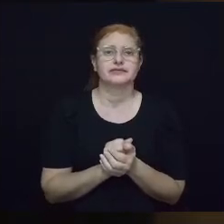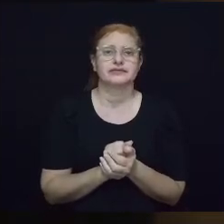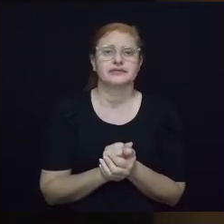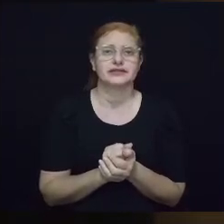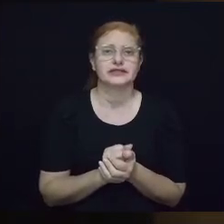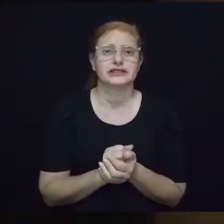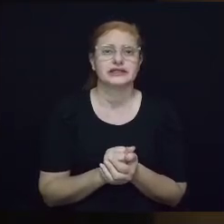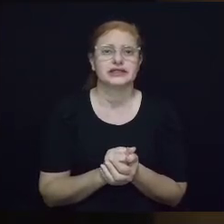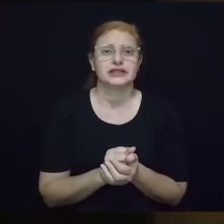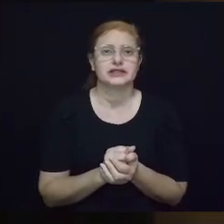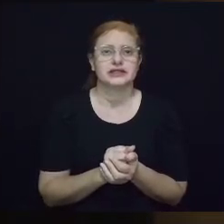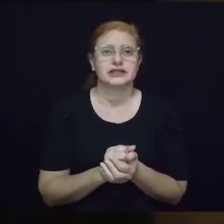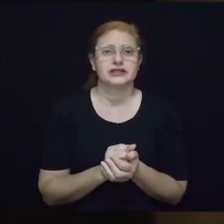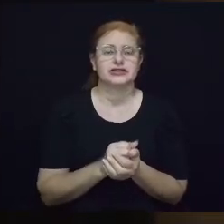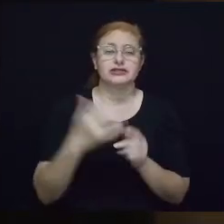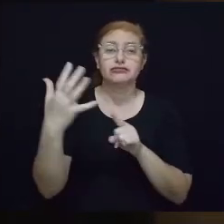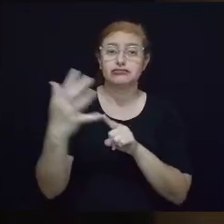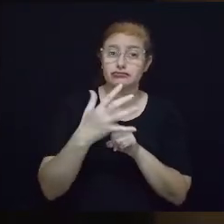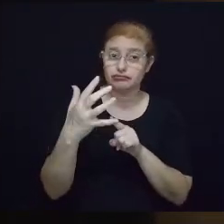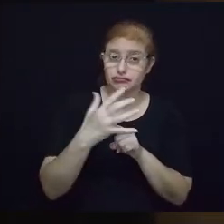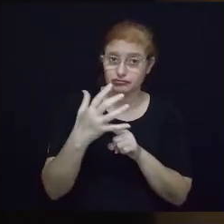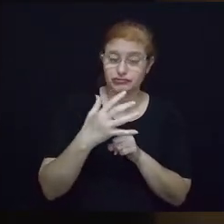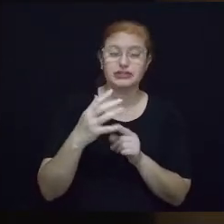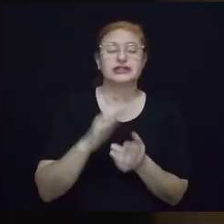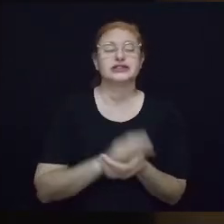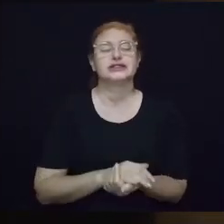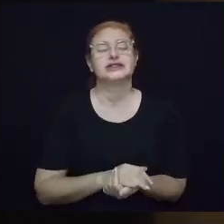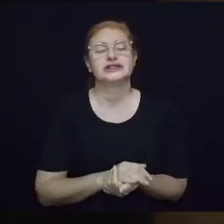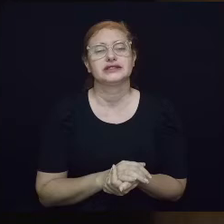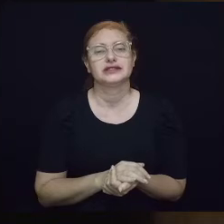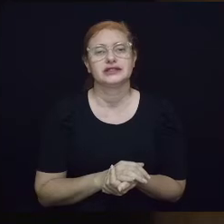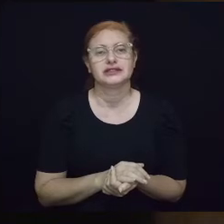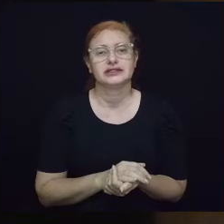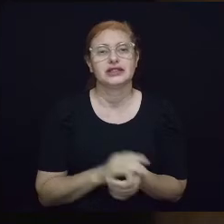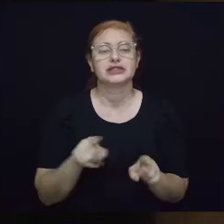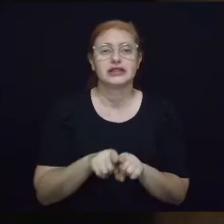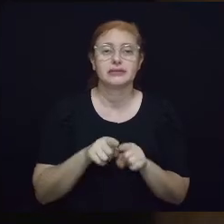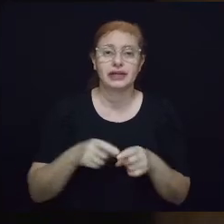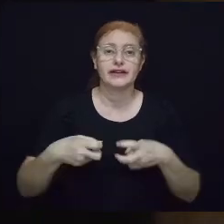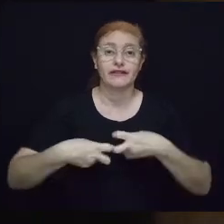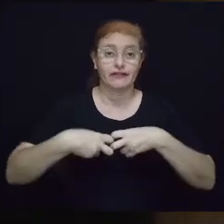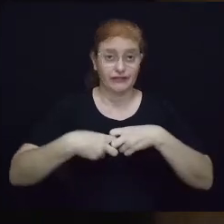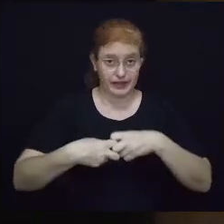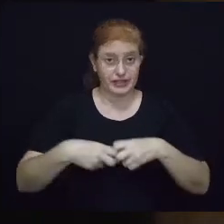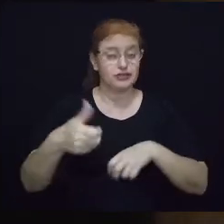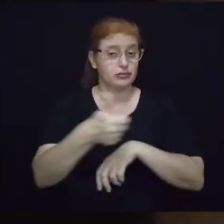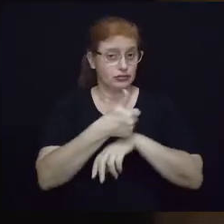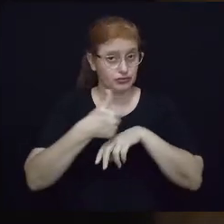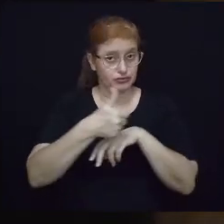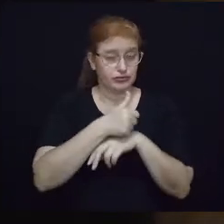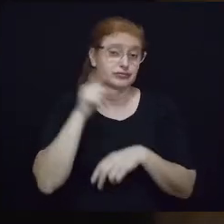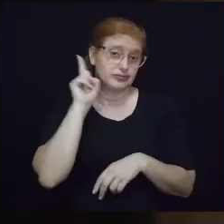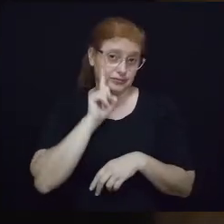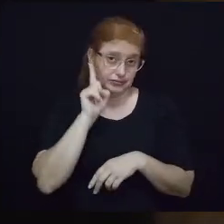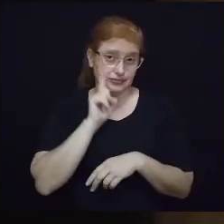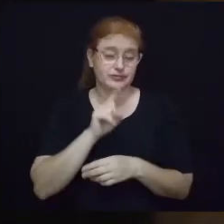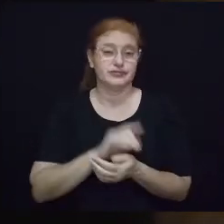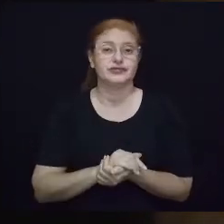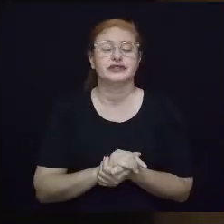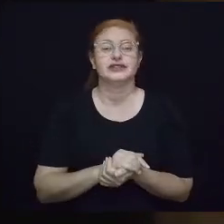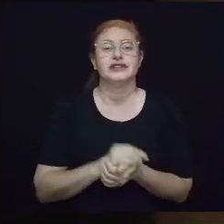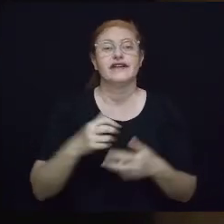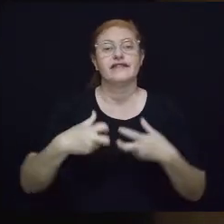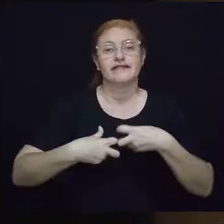situação do livro do Rovelli, do Richard Feynman, físico americano, que trabalhou com física quântica,